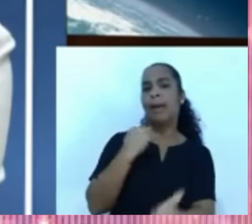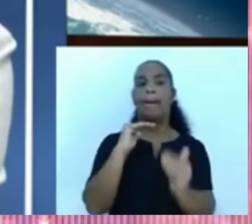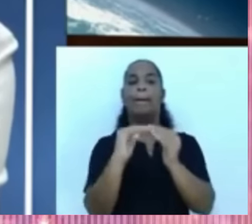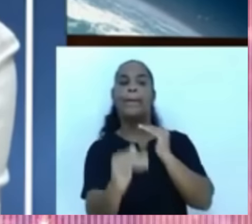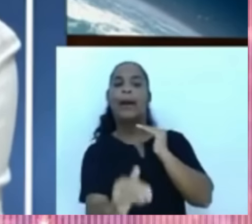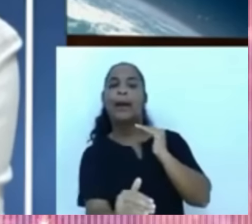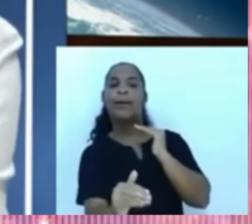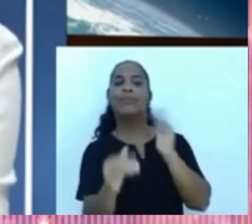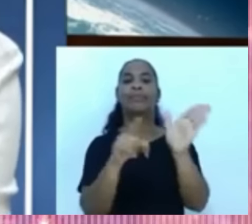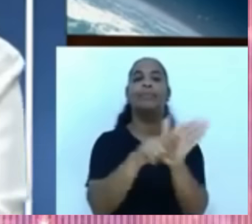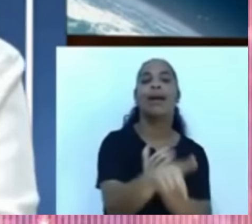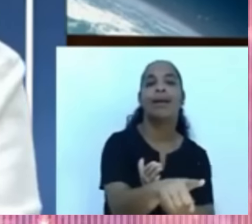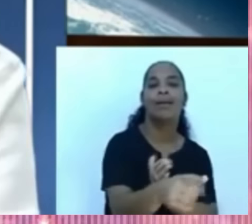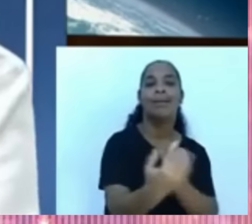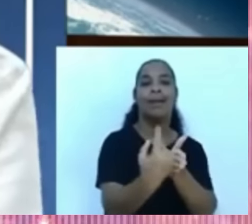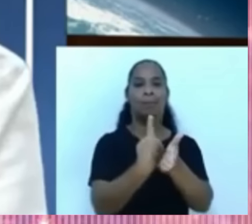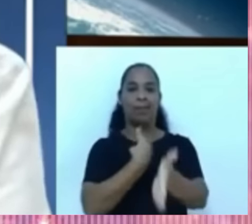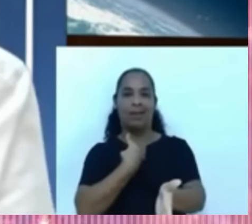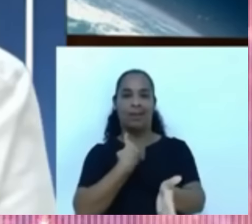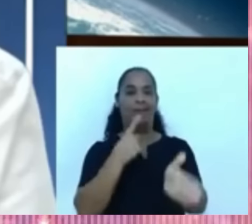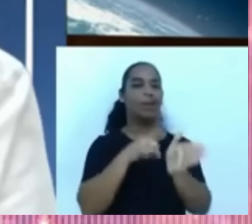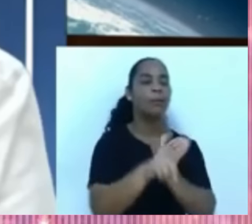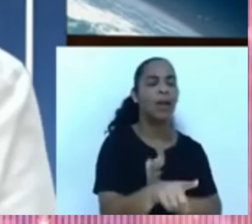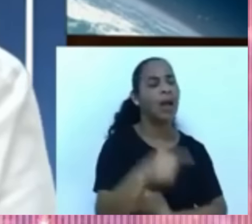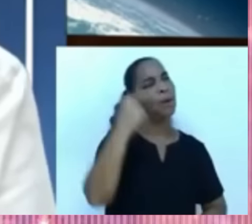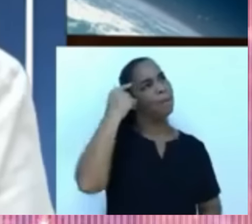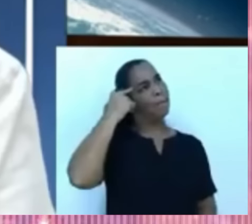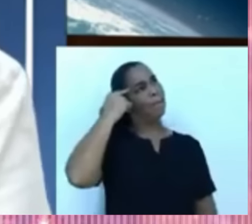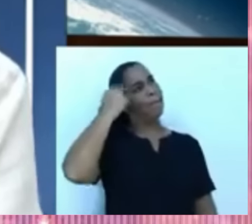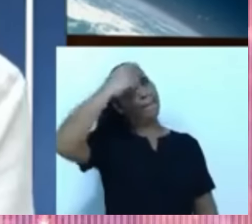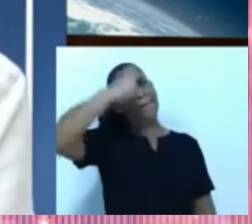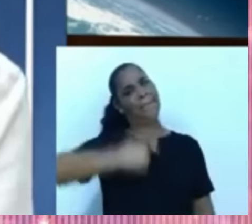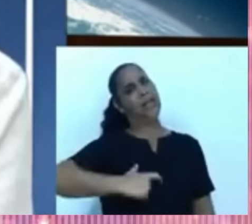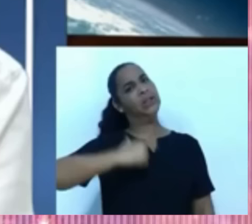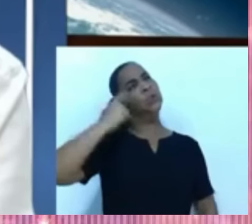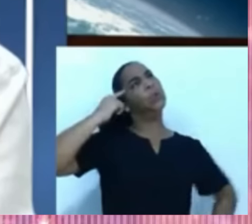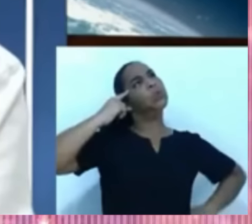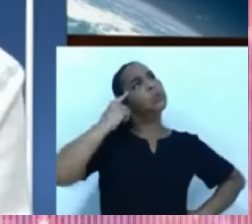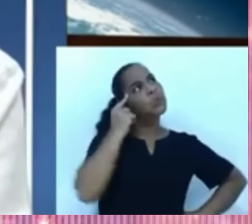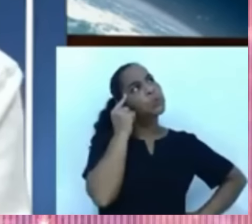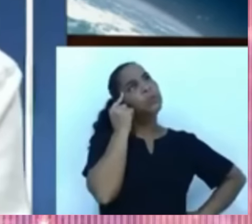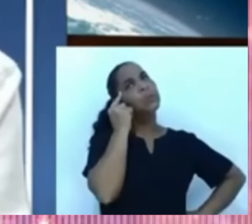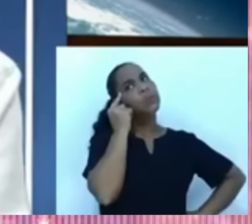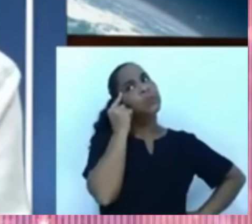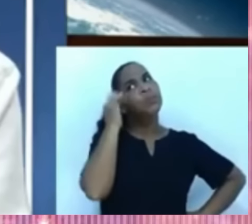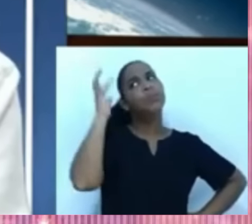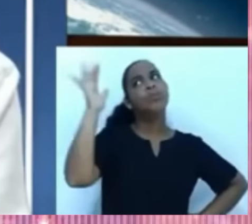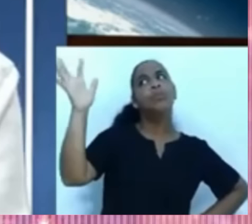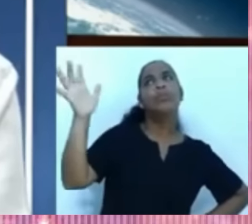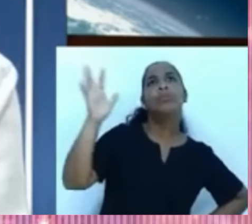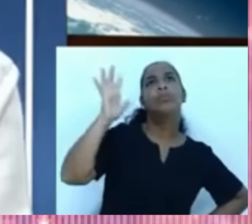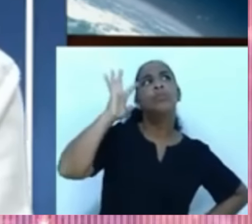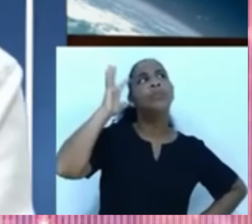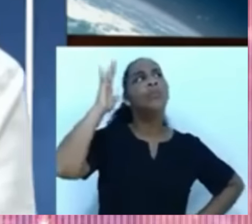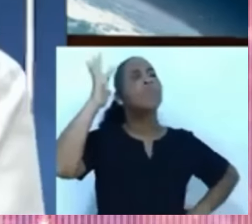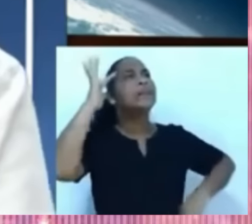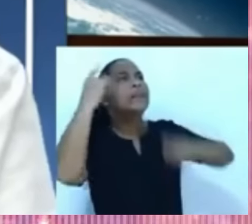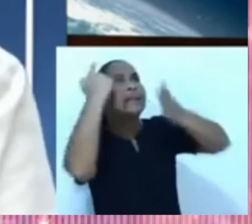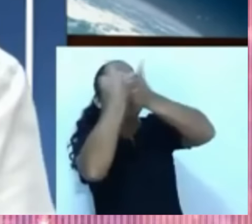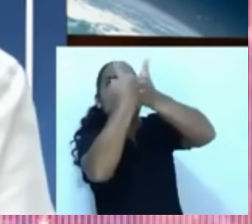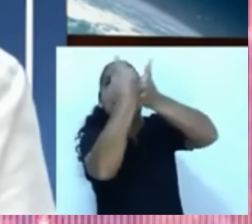perguntava para confundir a pessoa e a pessoa ia buscar dos arcanos do seu conhecimento